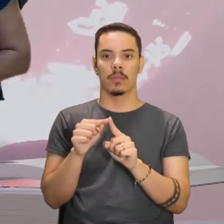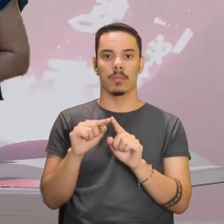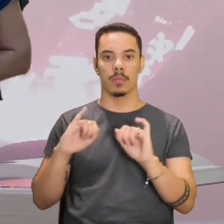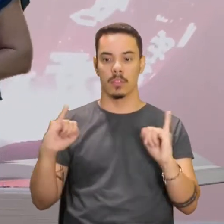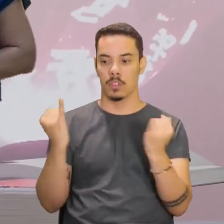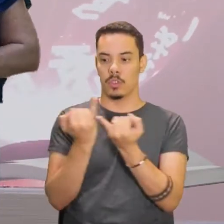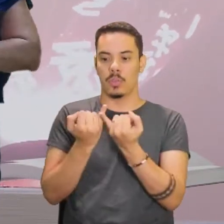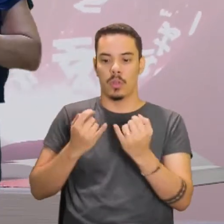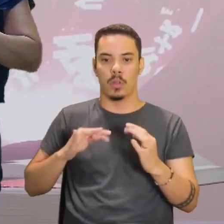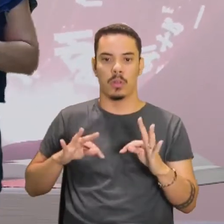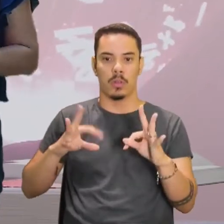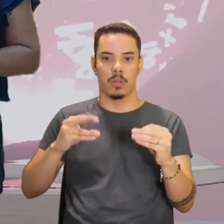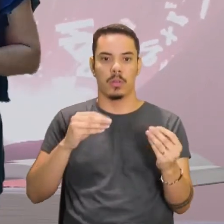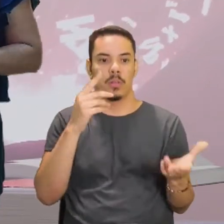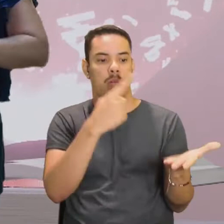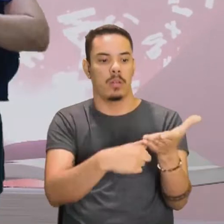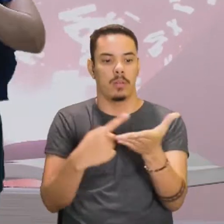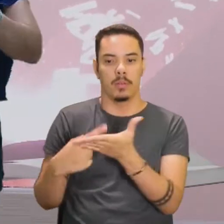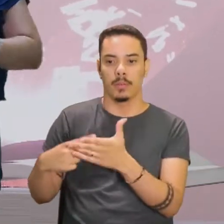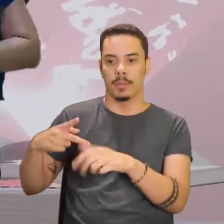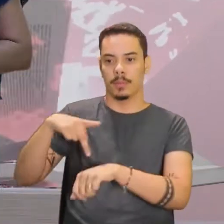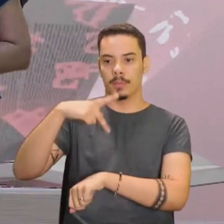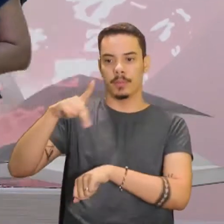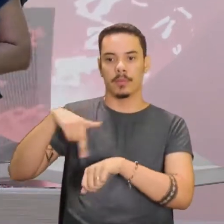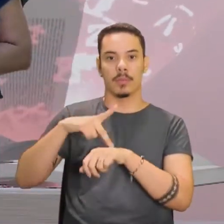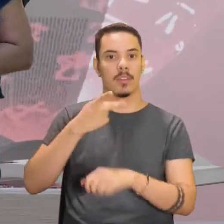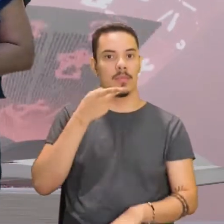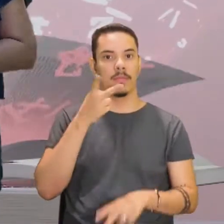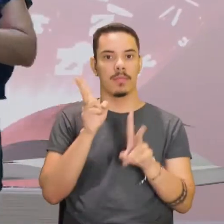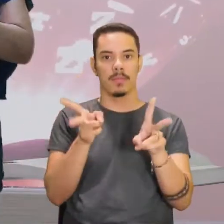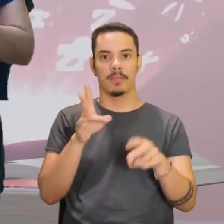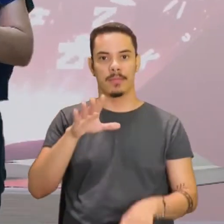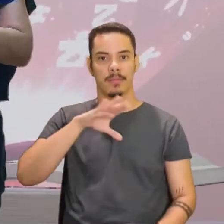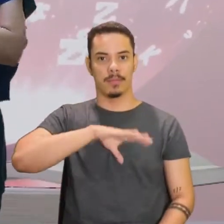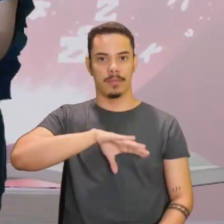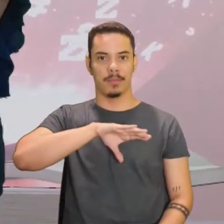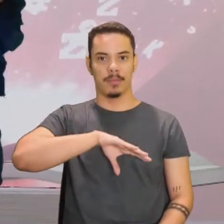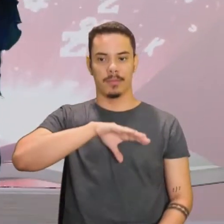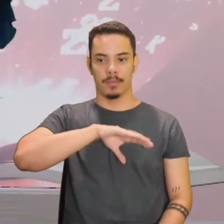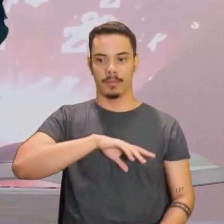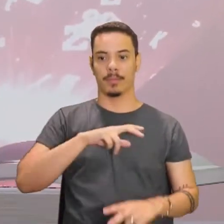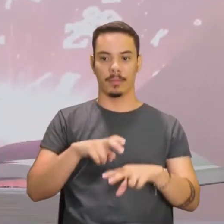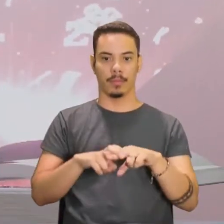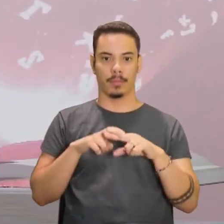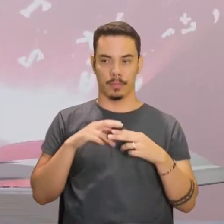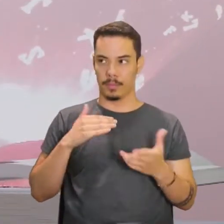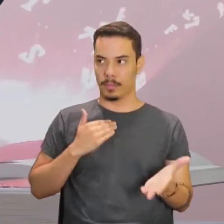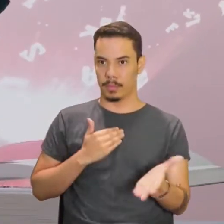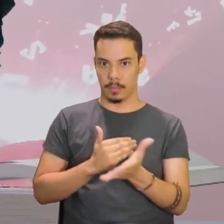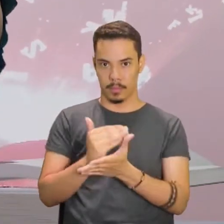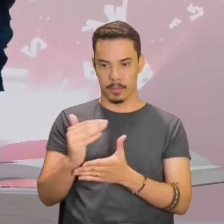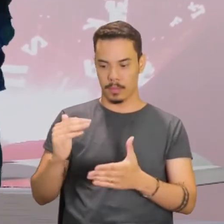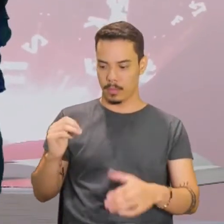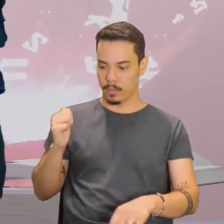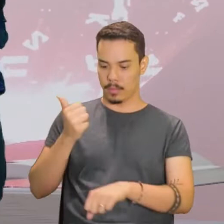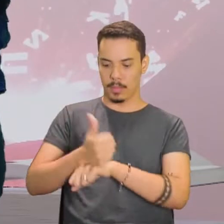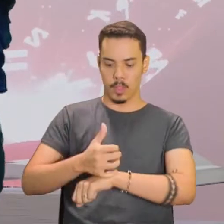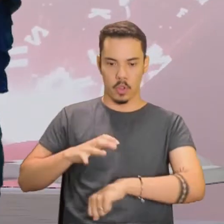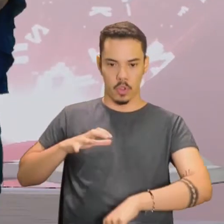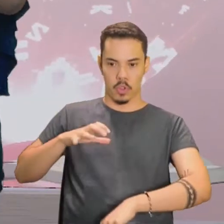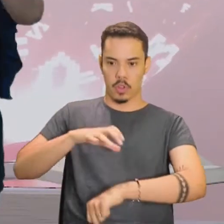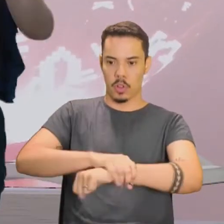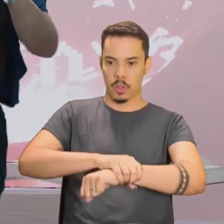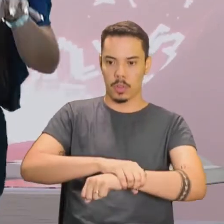institucionalizar esses acordos entre países falantes da língua portuguesa. Olha que legal. Então, a partir da colonização, a partir